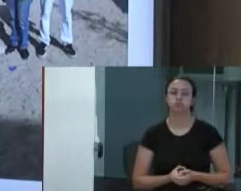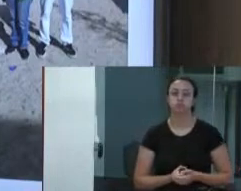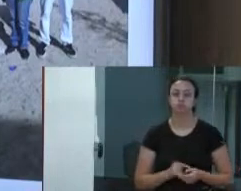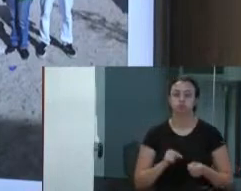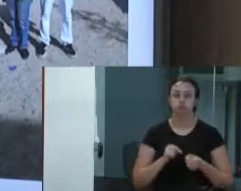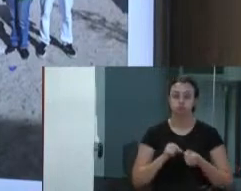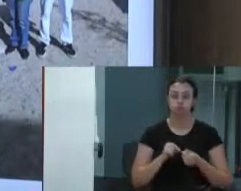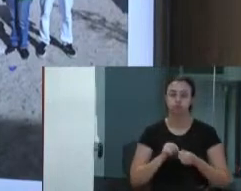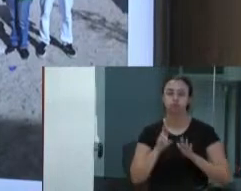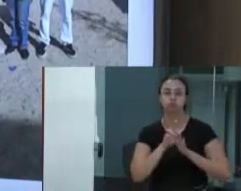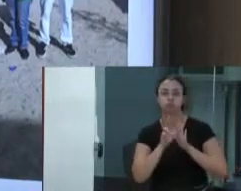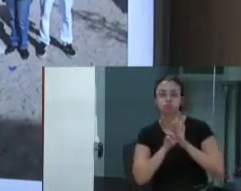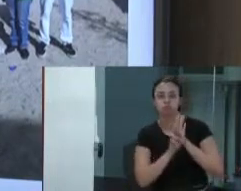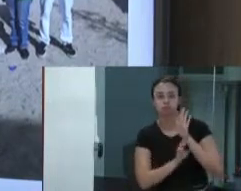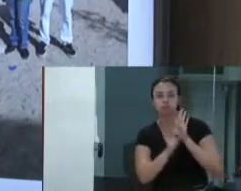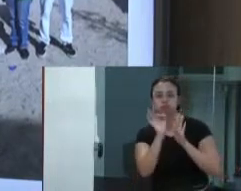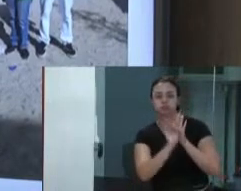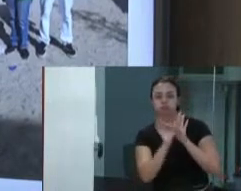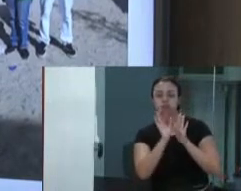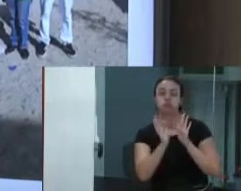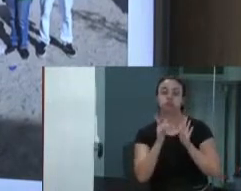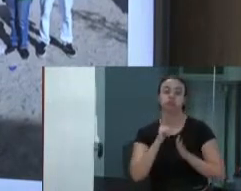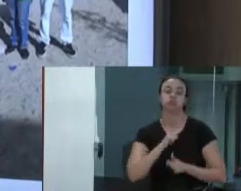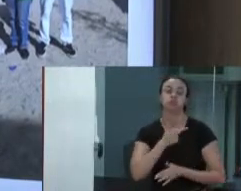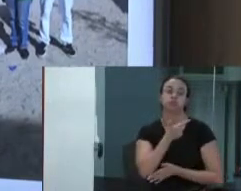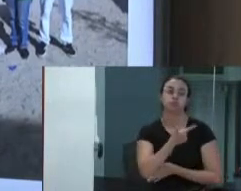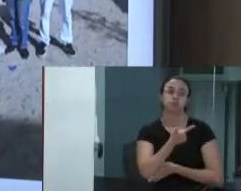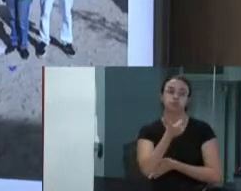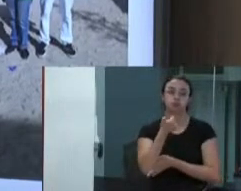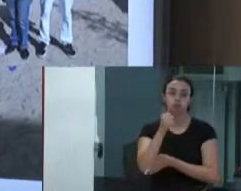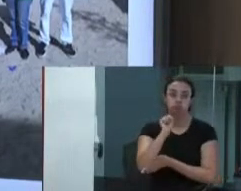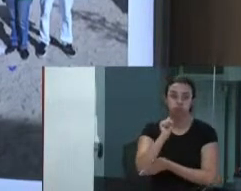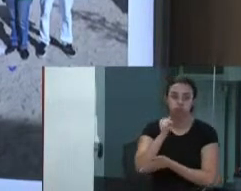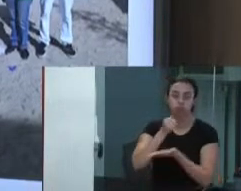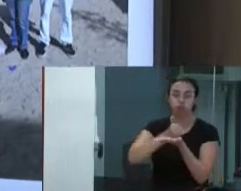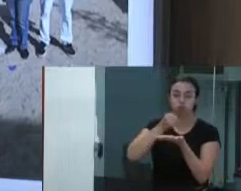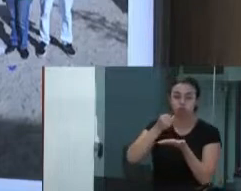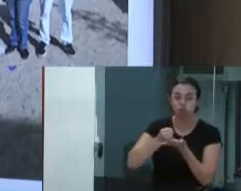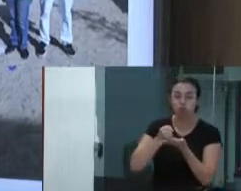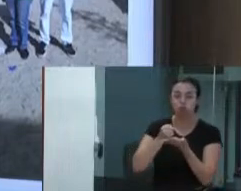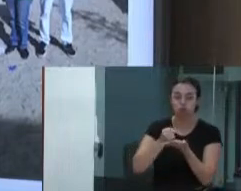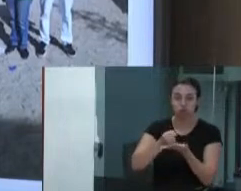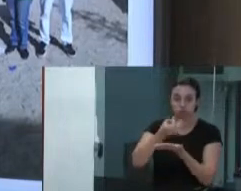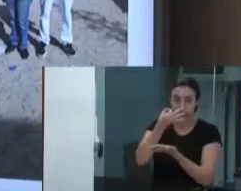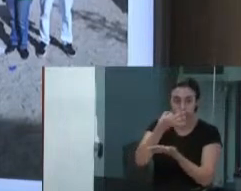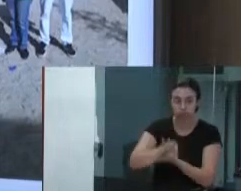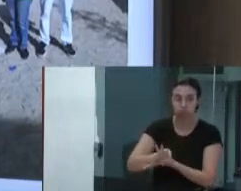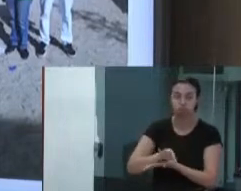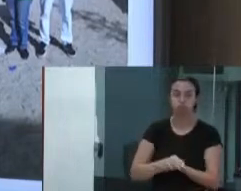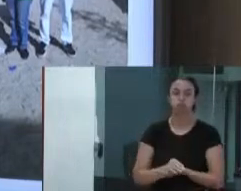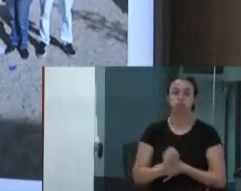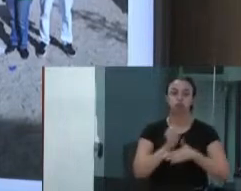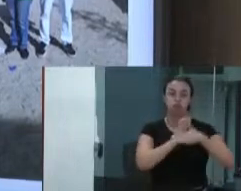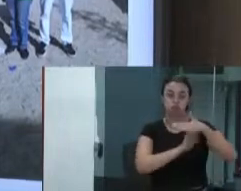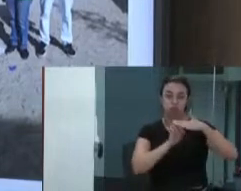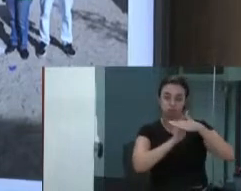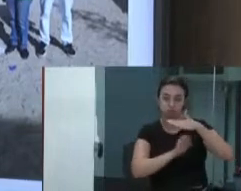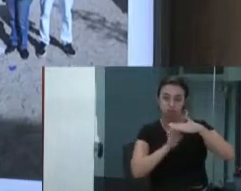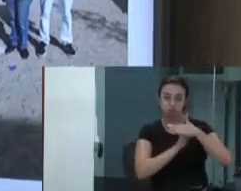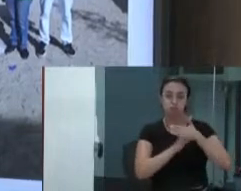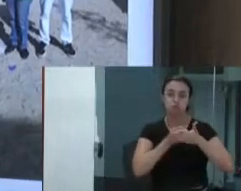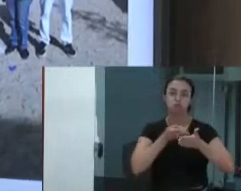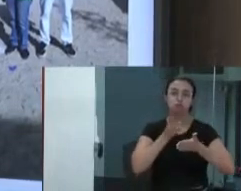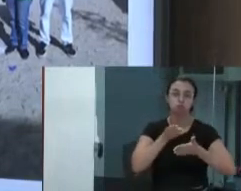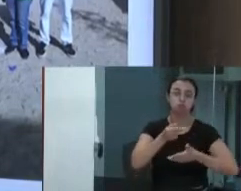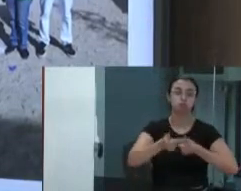a regularização. Então, já tivemos aí, né, 218 contratos fechados, né, e a empresa está dando